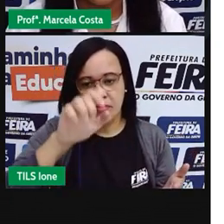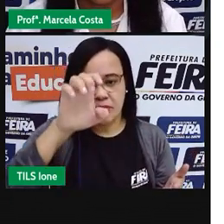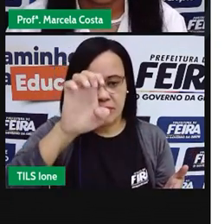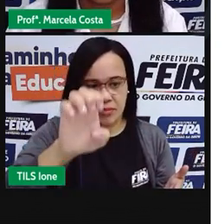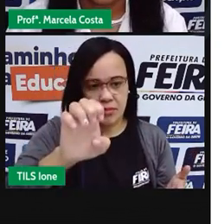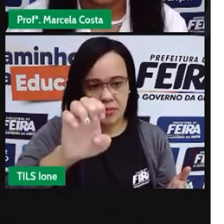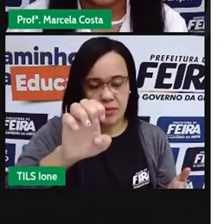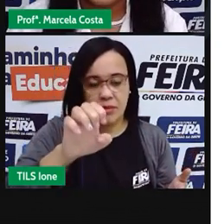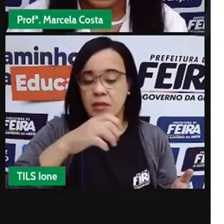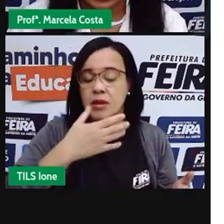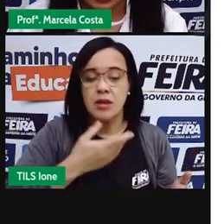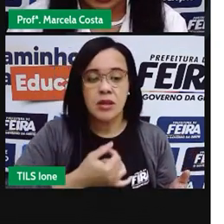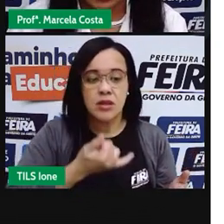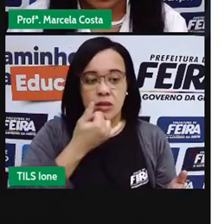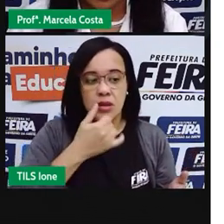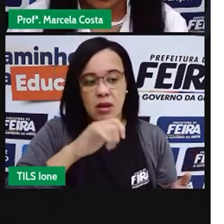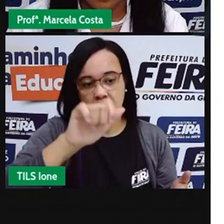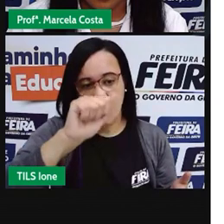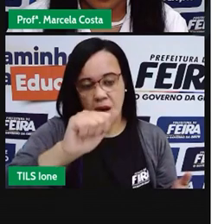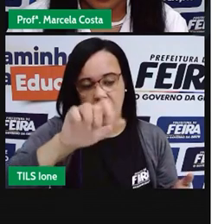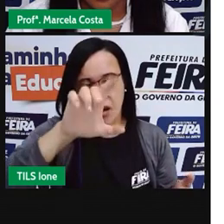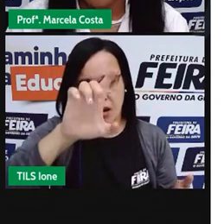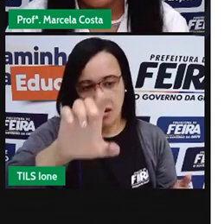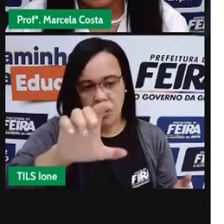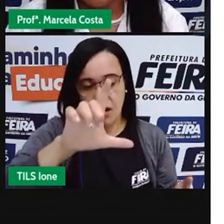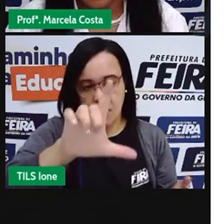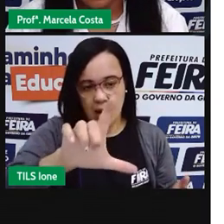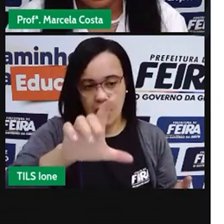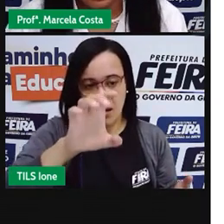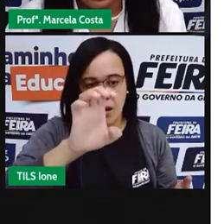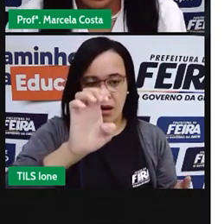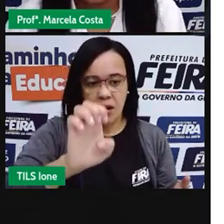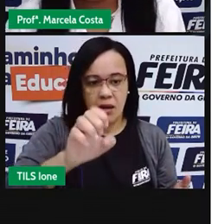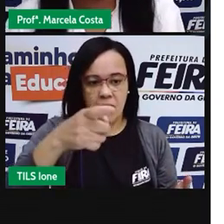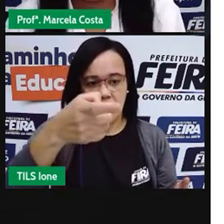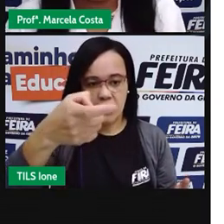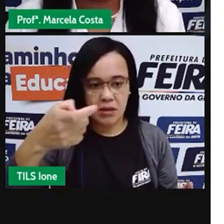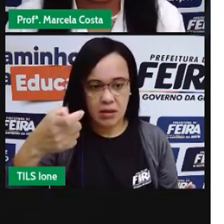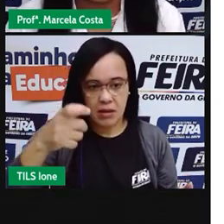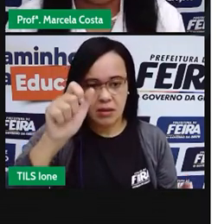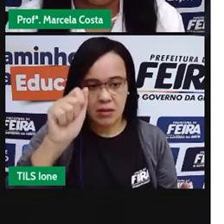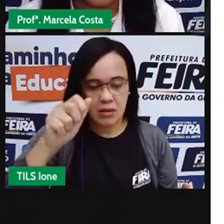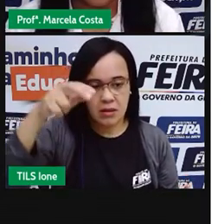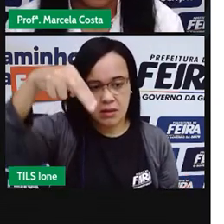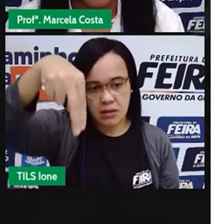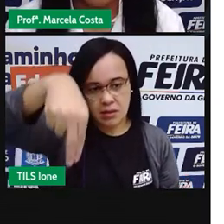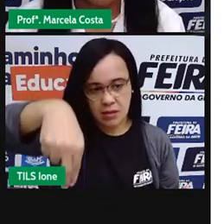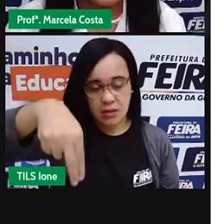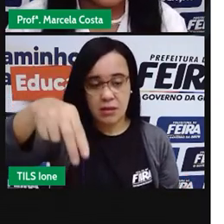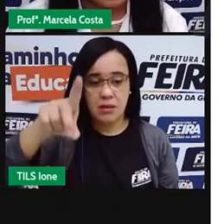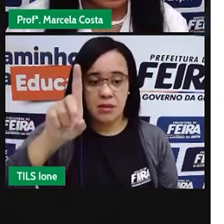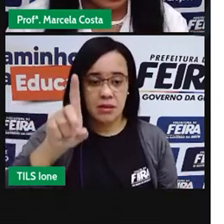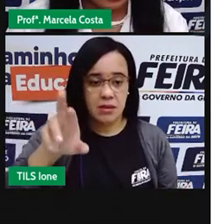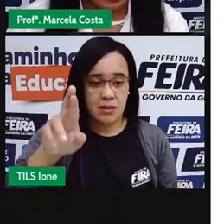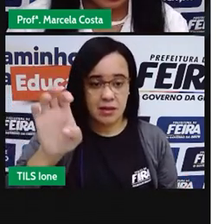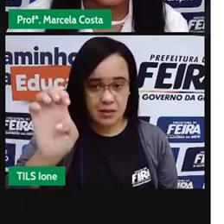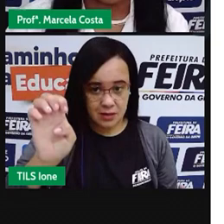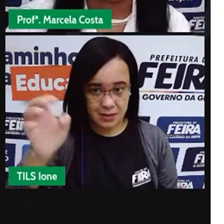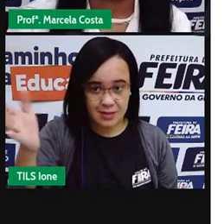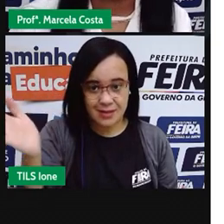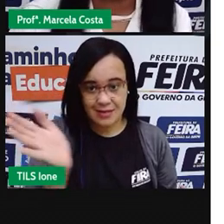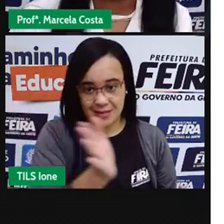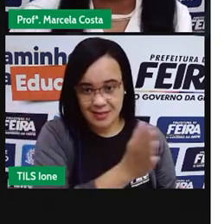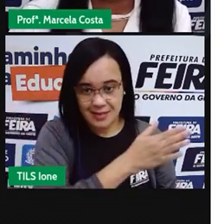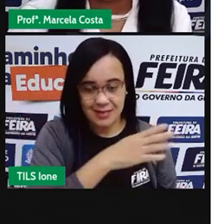e a editora é a DCN. Você pode anotar aí essas informações para pesquisar em